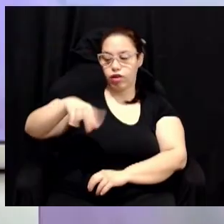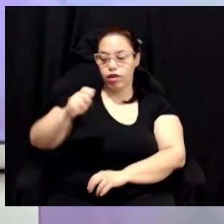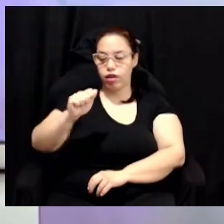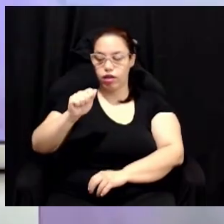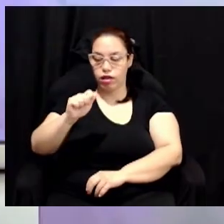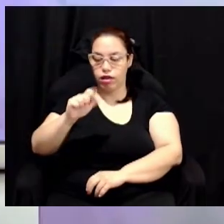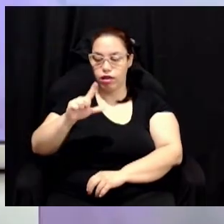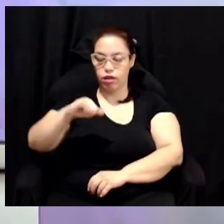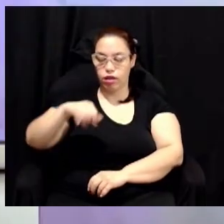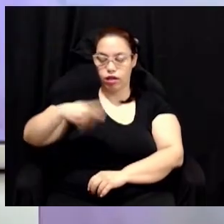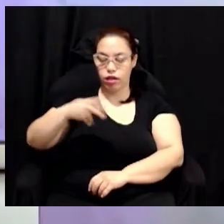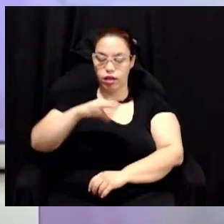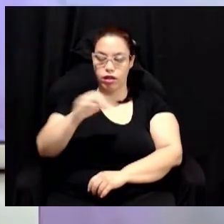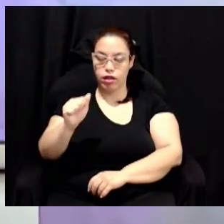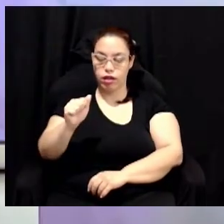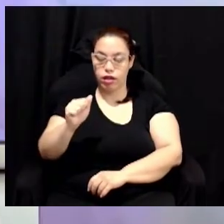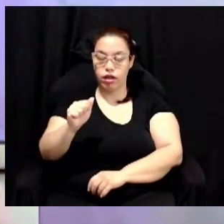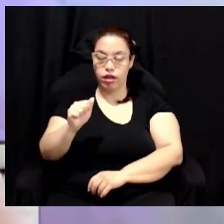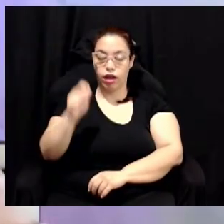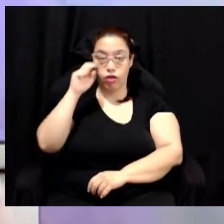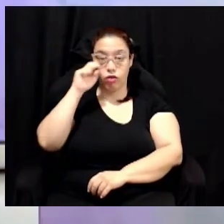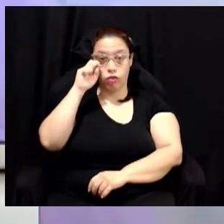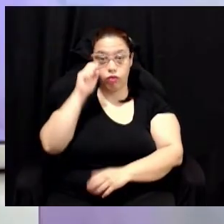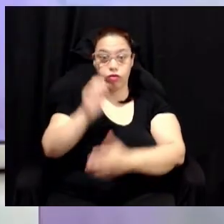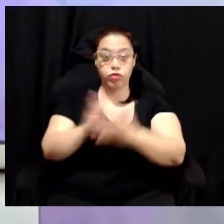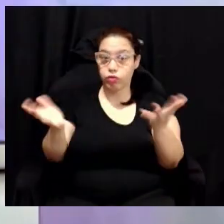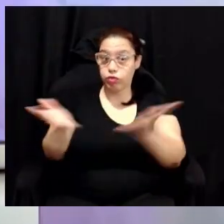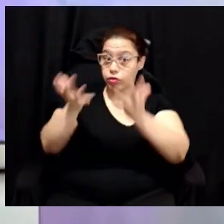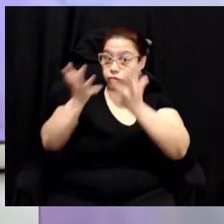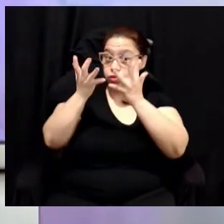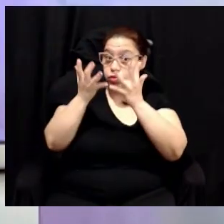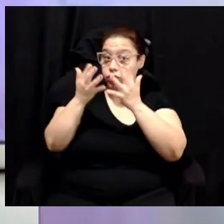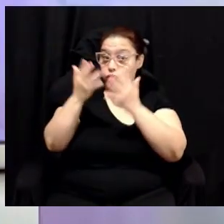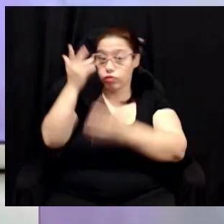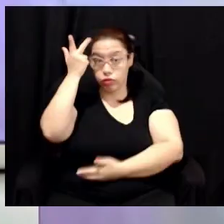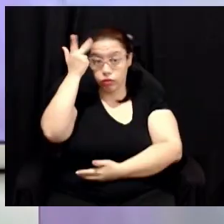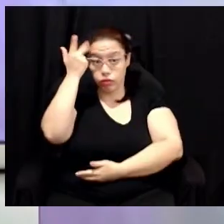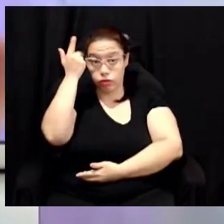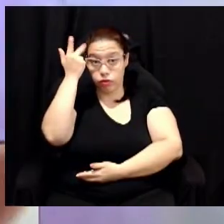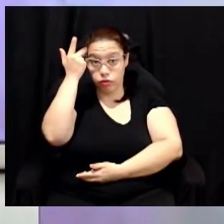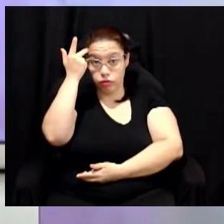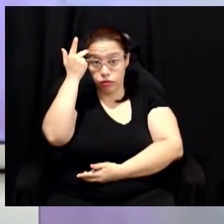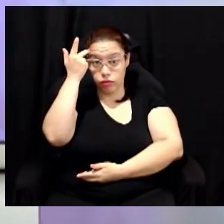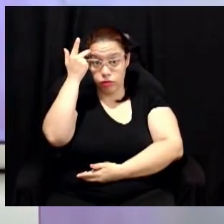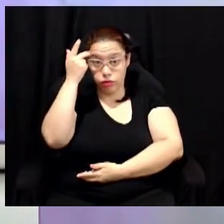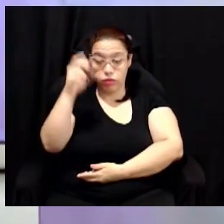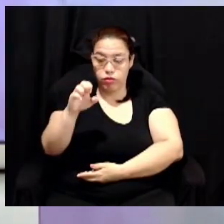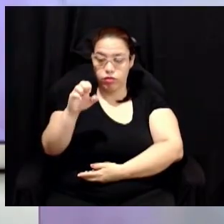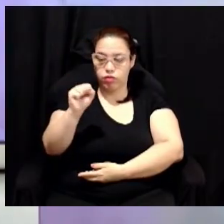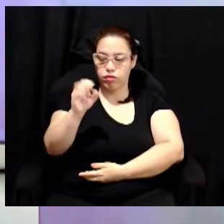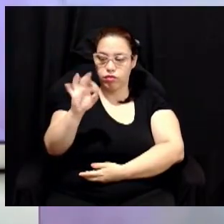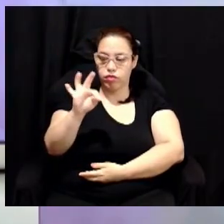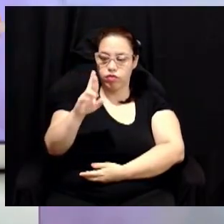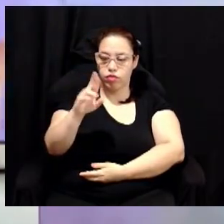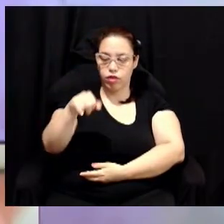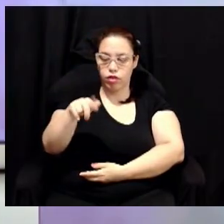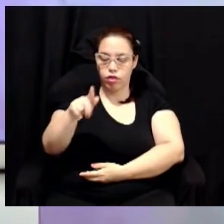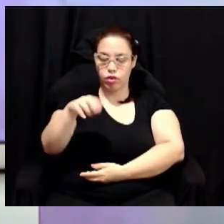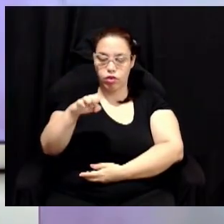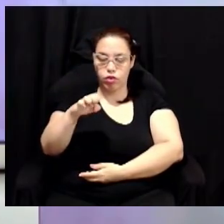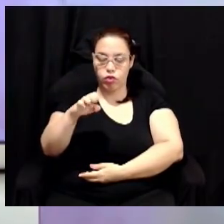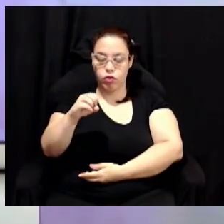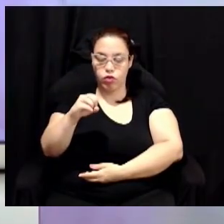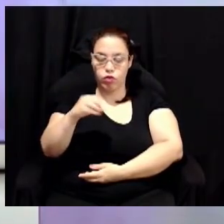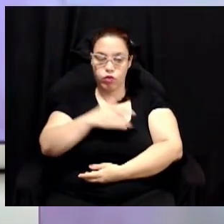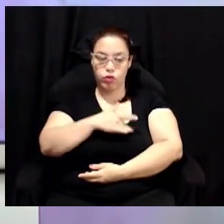farinha de linhaça, ela possui uma substância que estimula naturalmente o nosso hormônio estrogênio, de uma forma